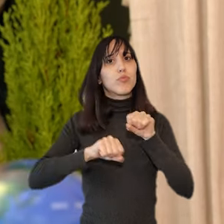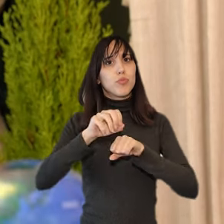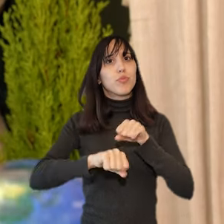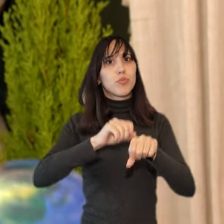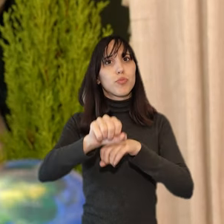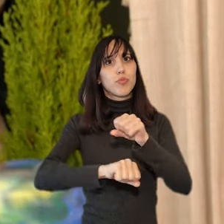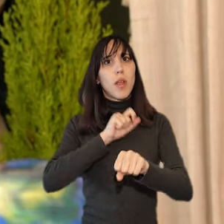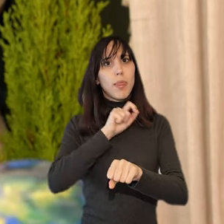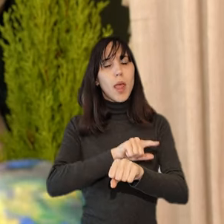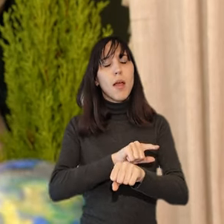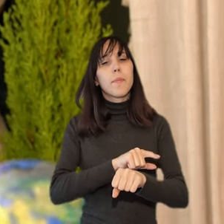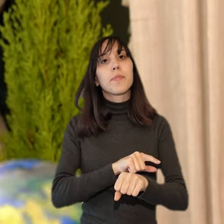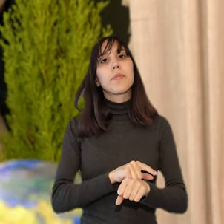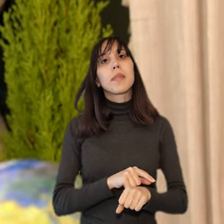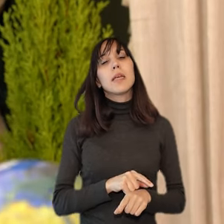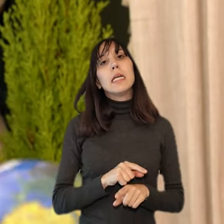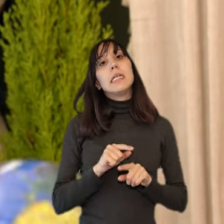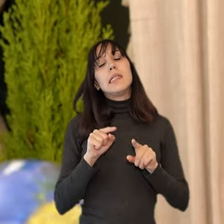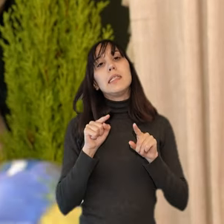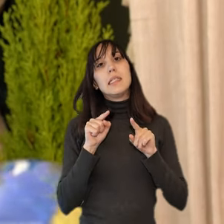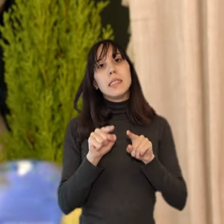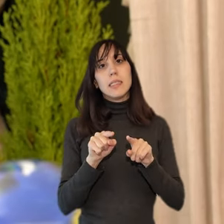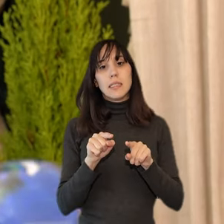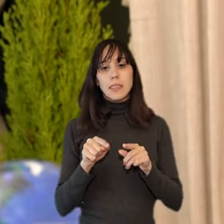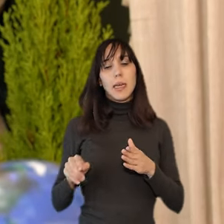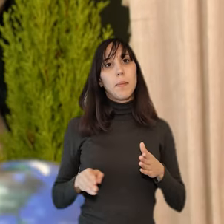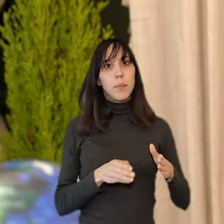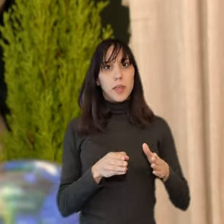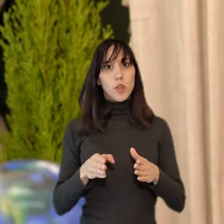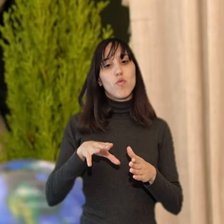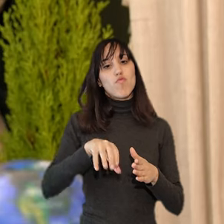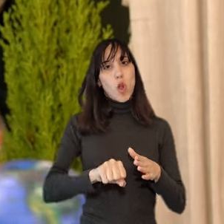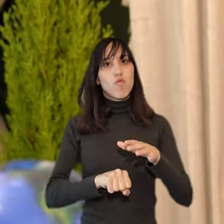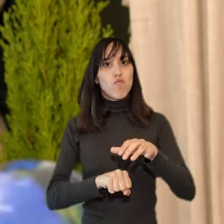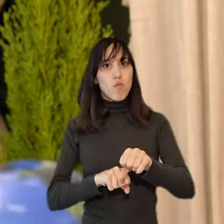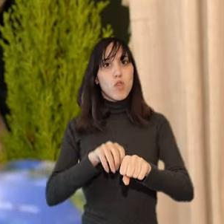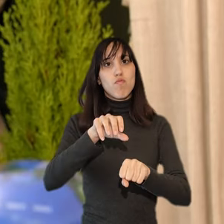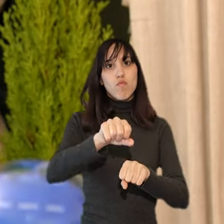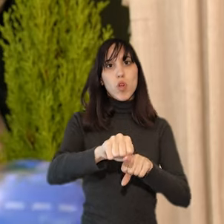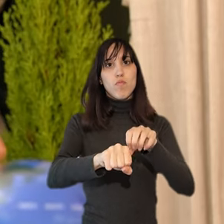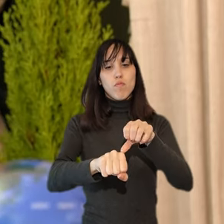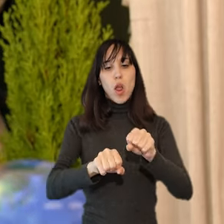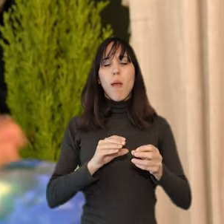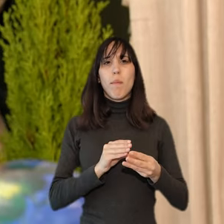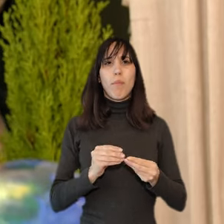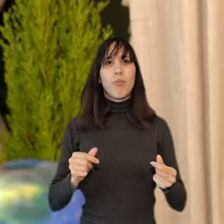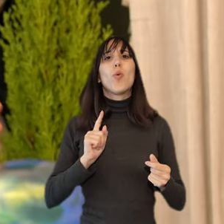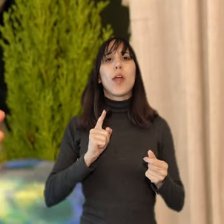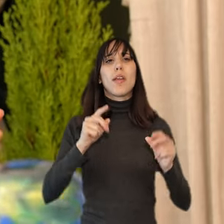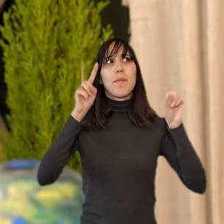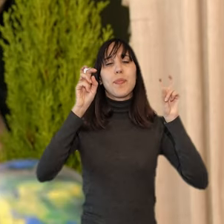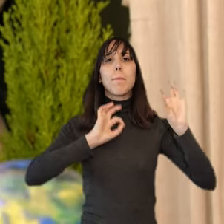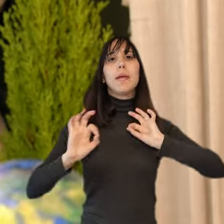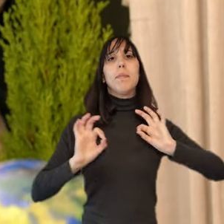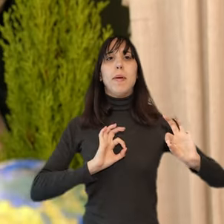e e neste eu acho que nesse nesse caminho não é vai se desconstruindo essa ideia do que é que é estar preparado